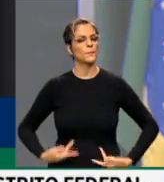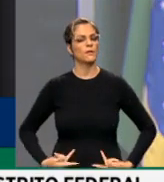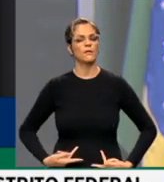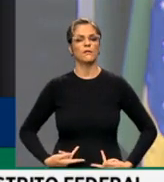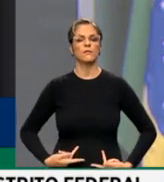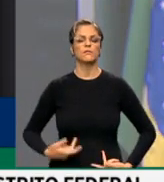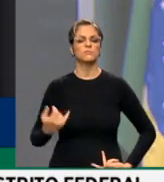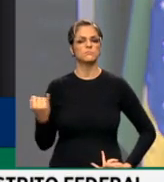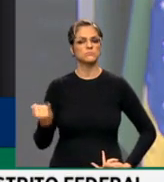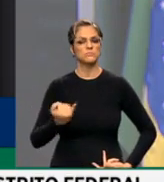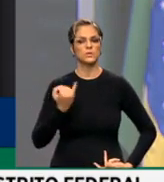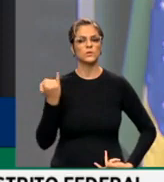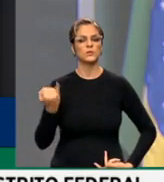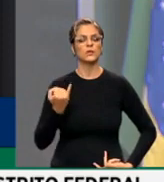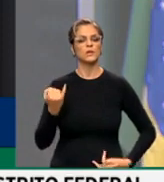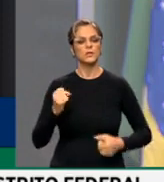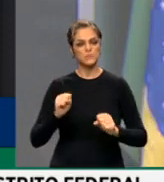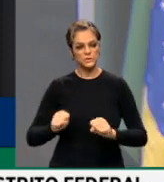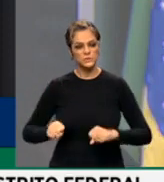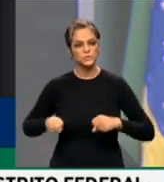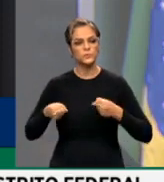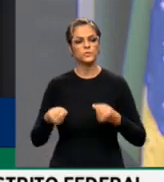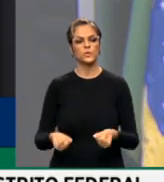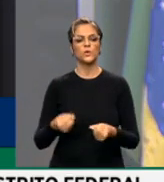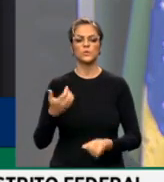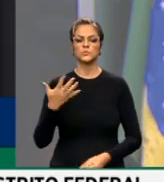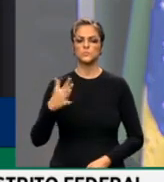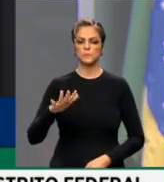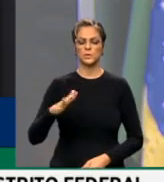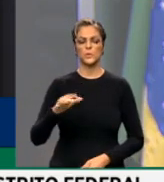entregou durante